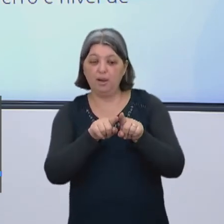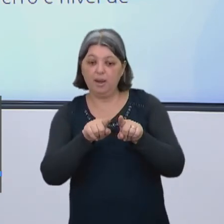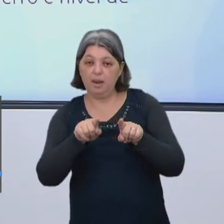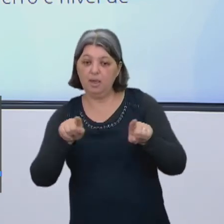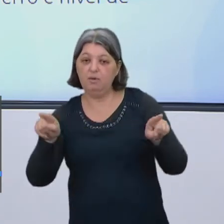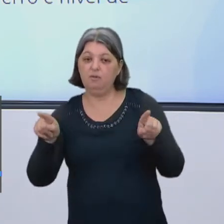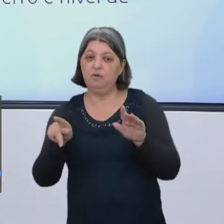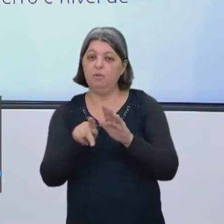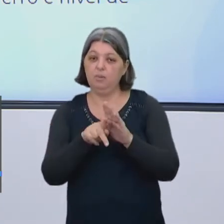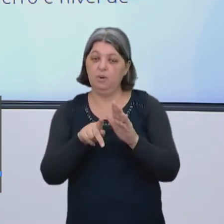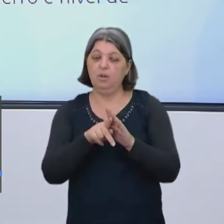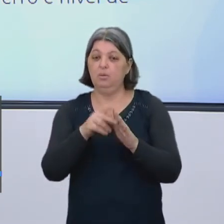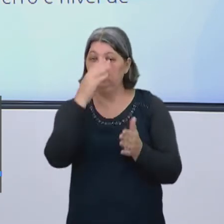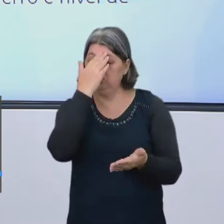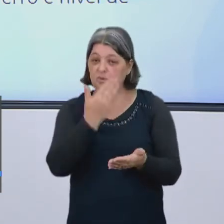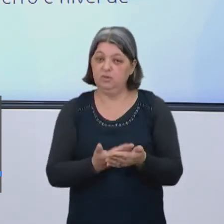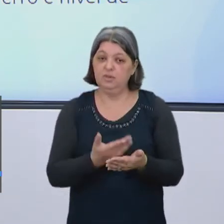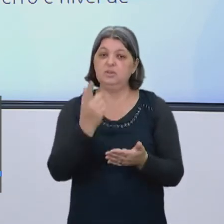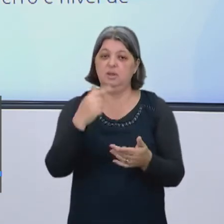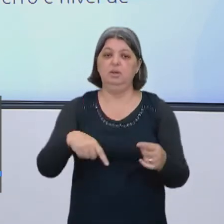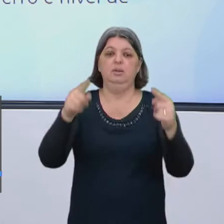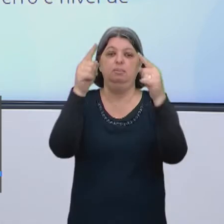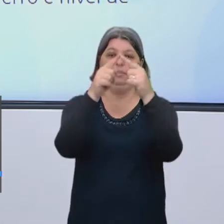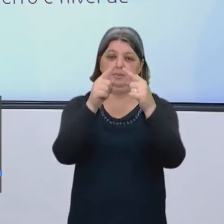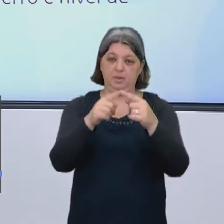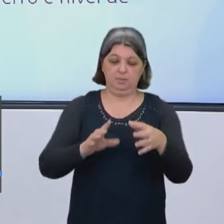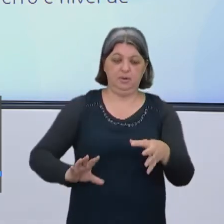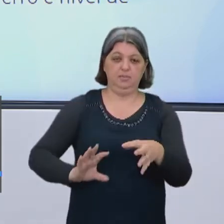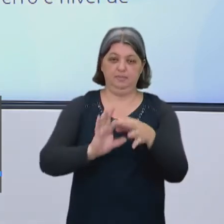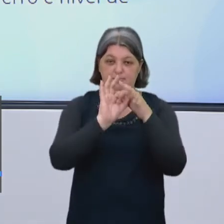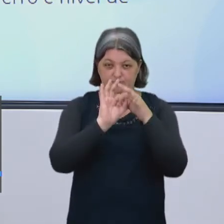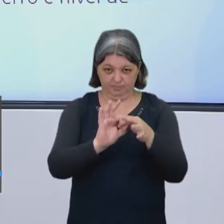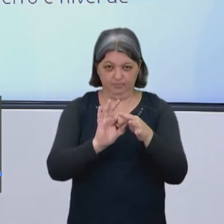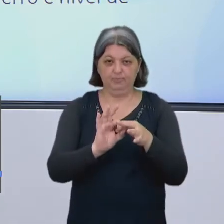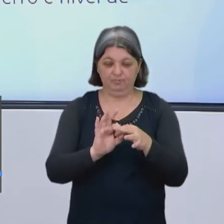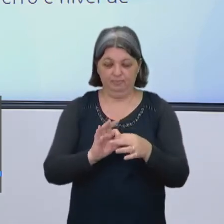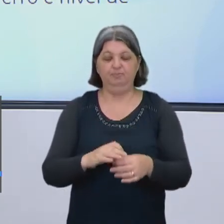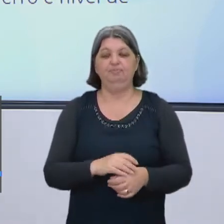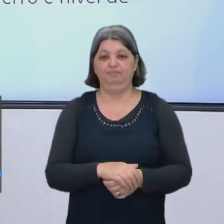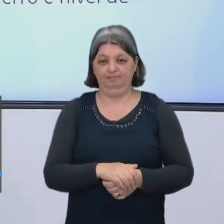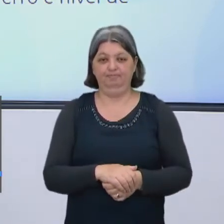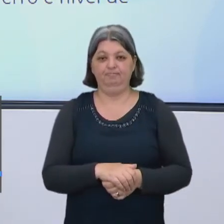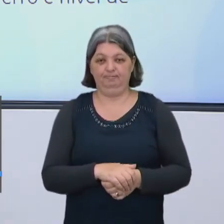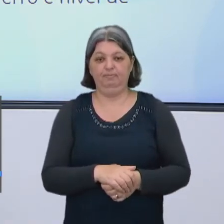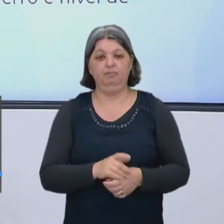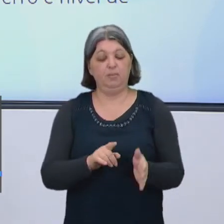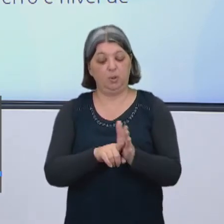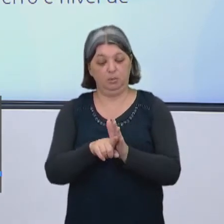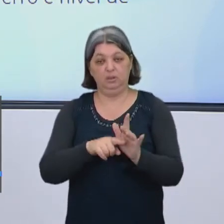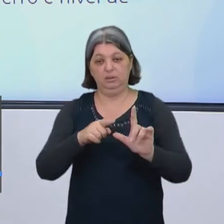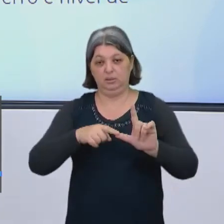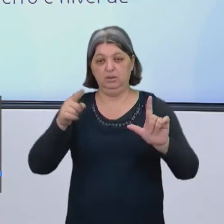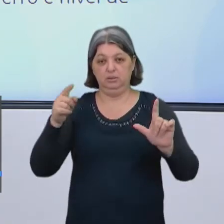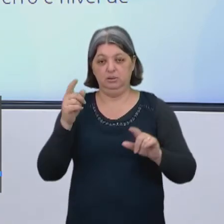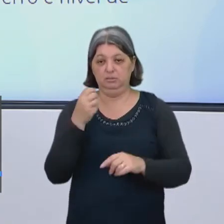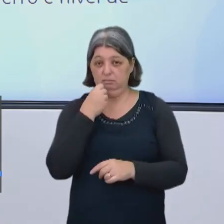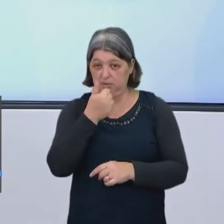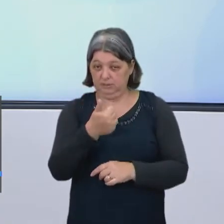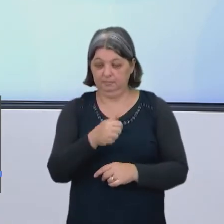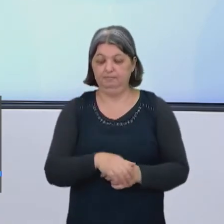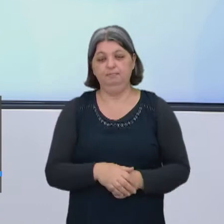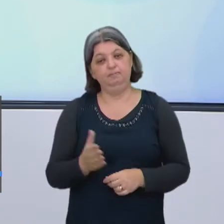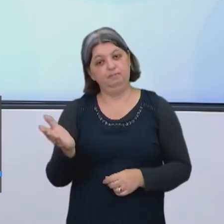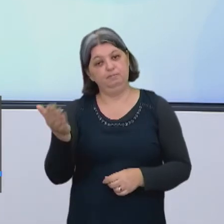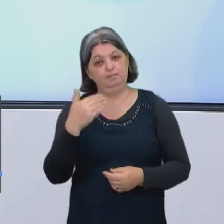assim, interligadas, né? Caminham juntinhas, vamos brincar aí, caminham de mão dadas aí numa pesquisa estatística. Beleza? Vamos lá